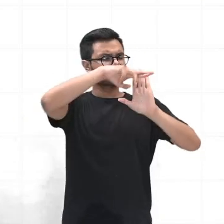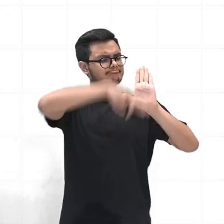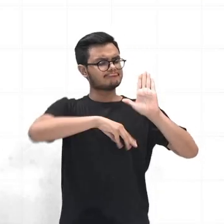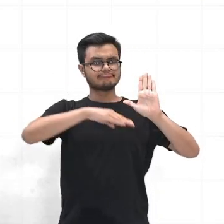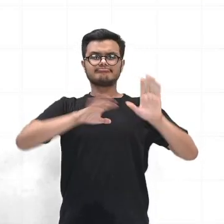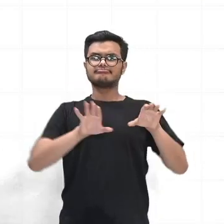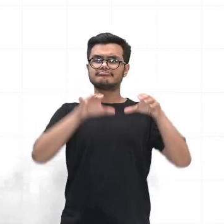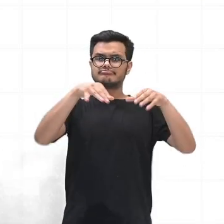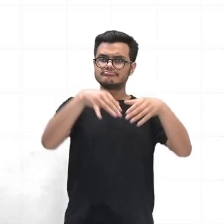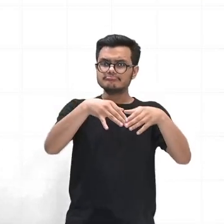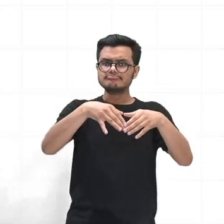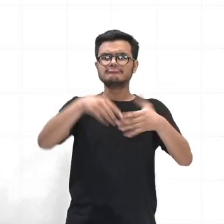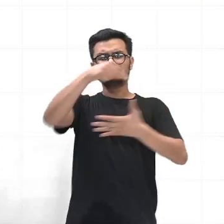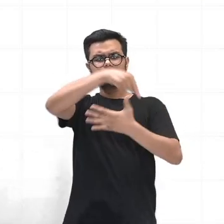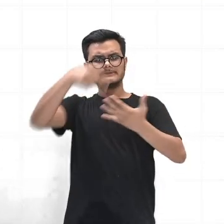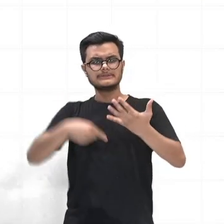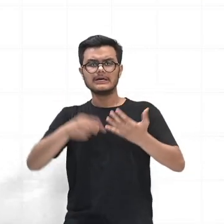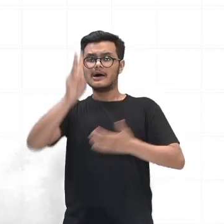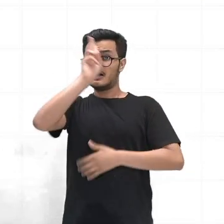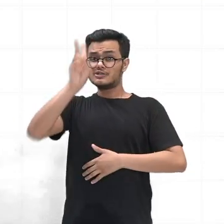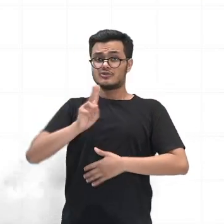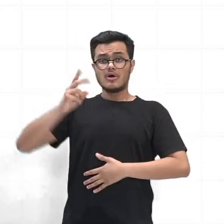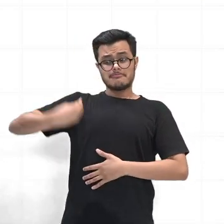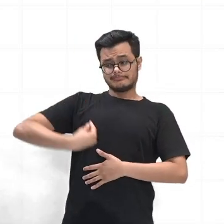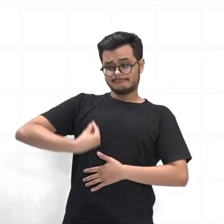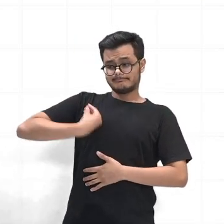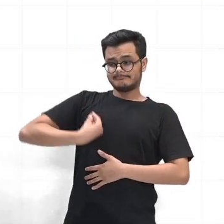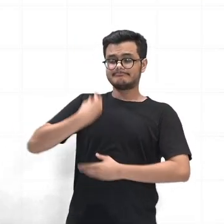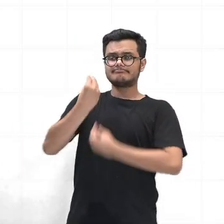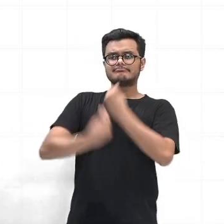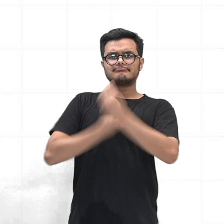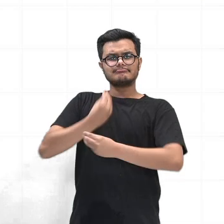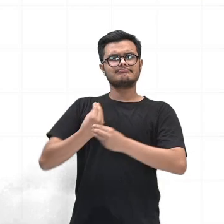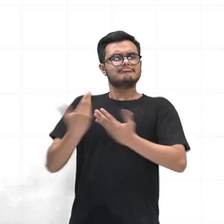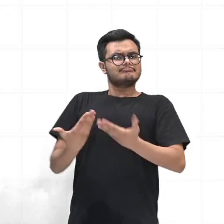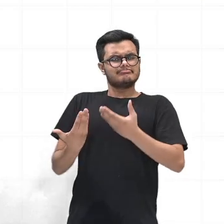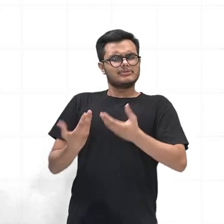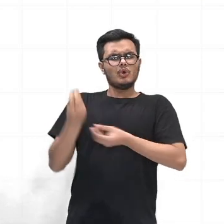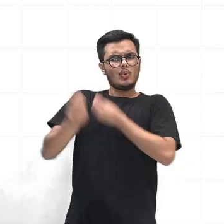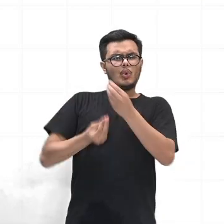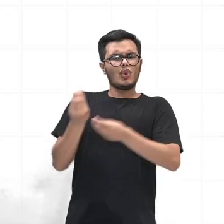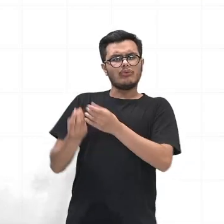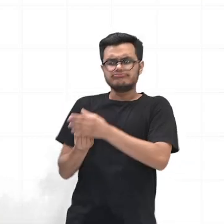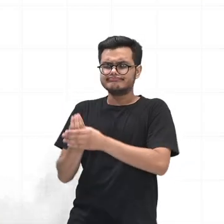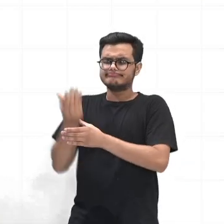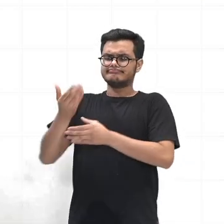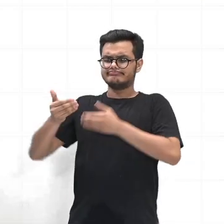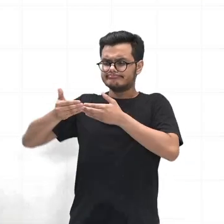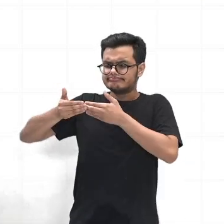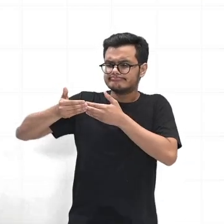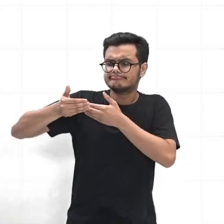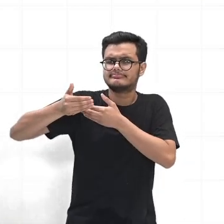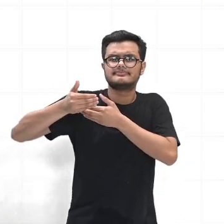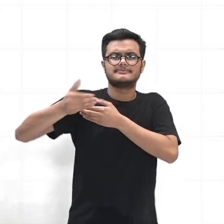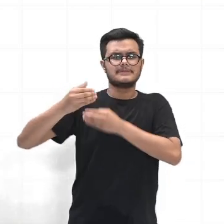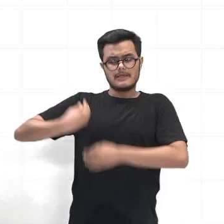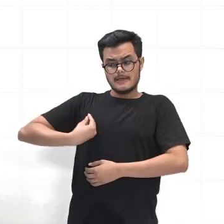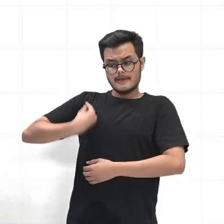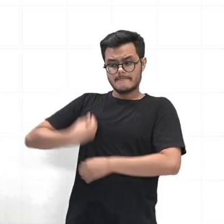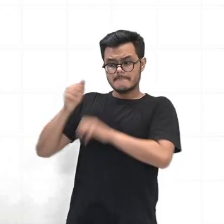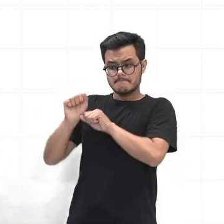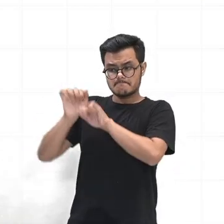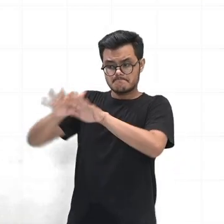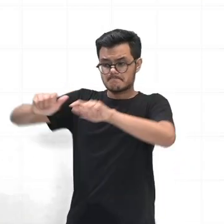povo, a história do seu povo, a história que deu origem àquele povo indígena de uma determinada região e